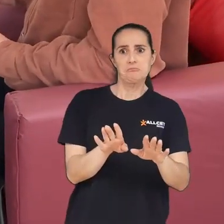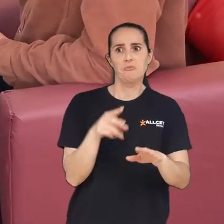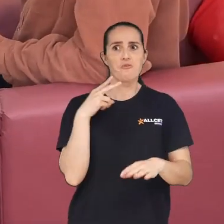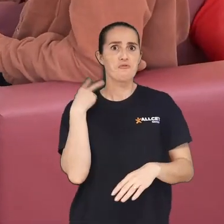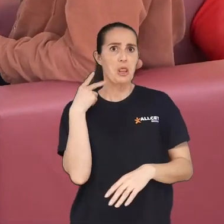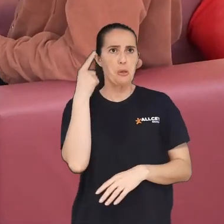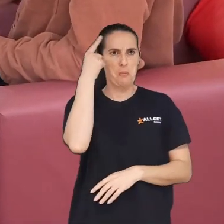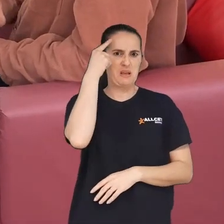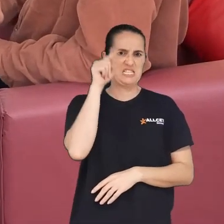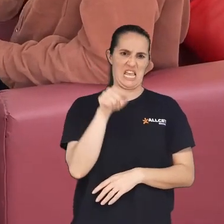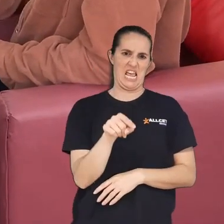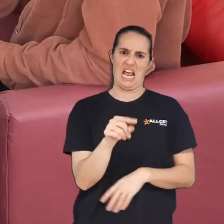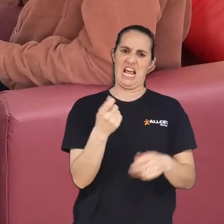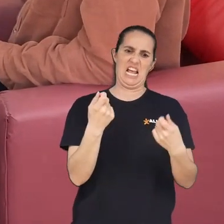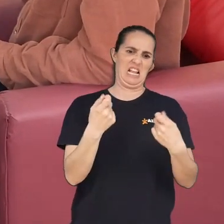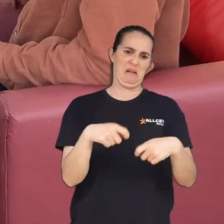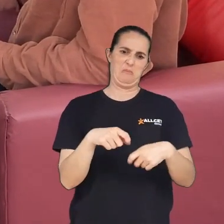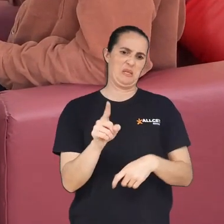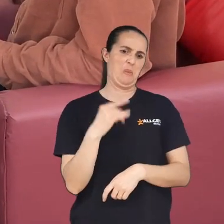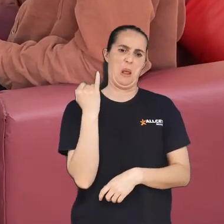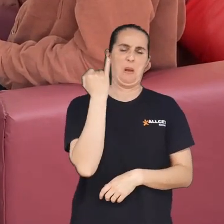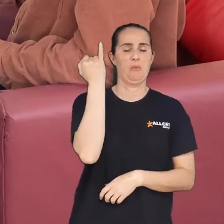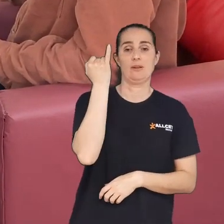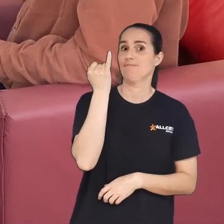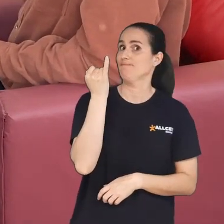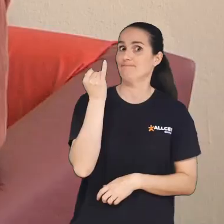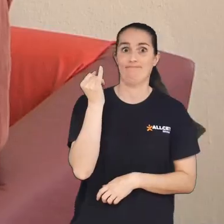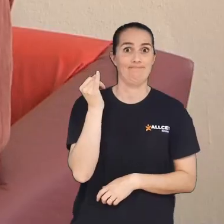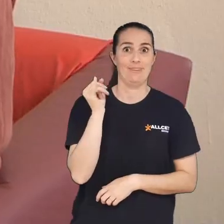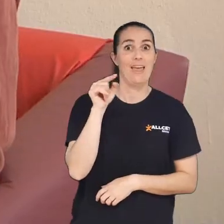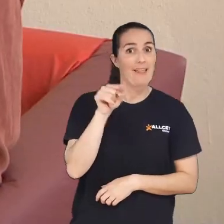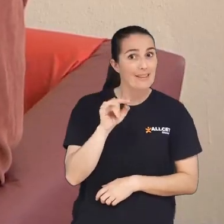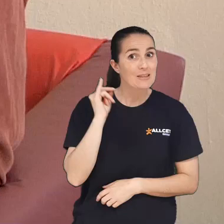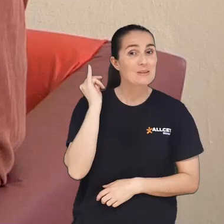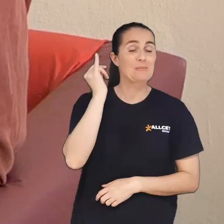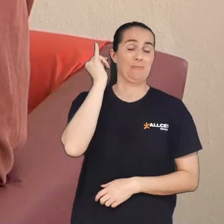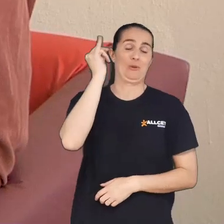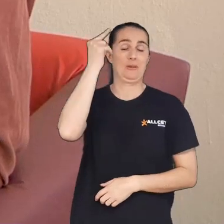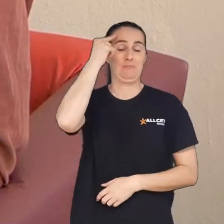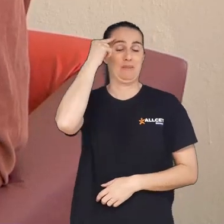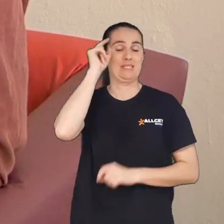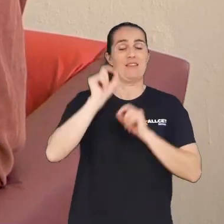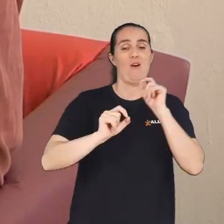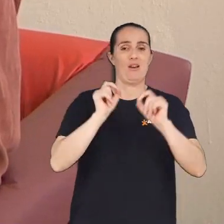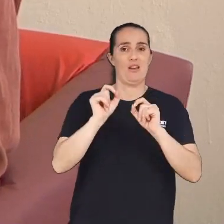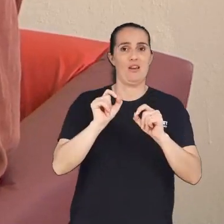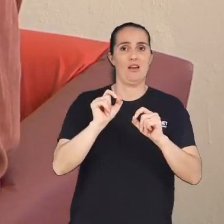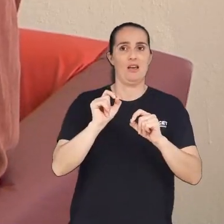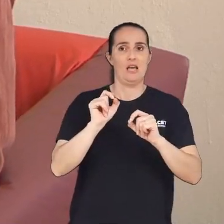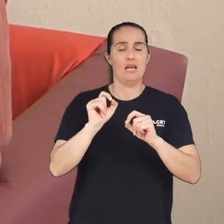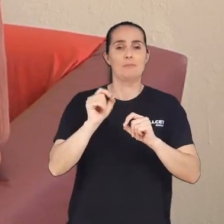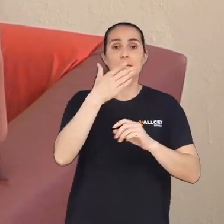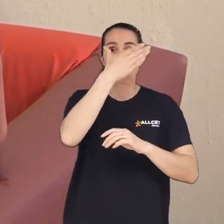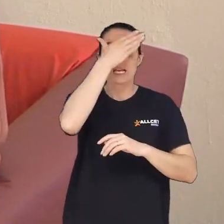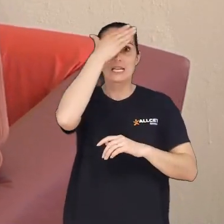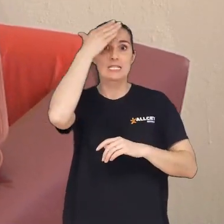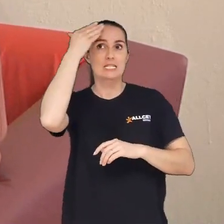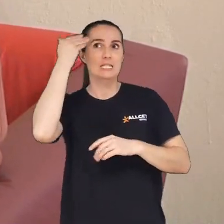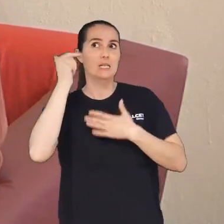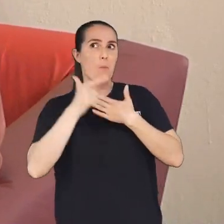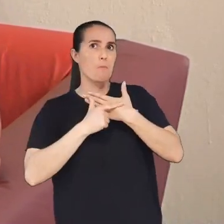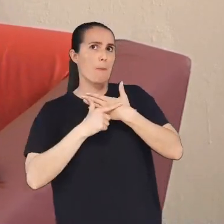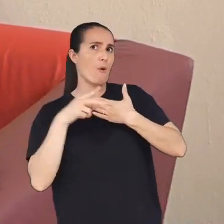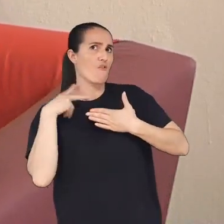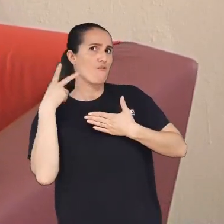Só que aí que é o ponto. Nesse momento, ele precisa deixar o papel de vereador e se transformar